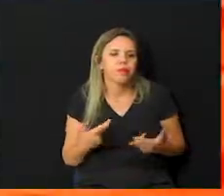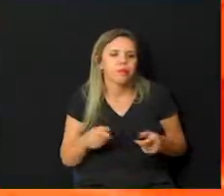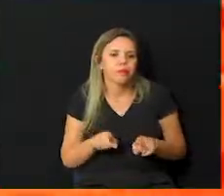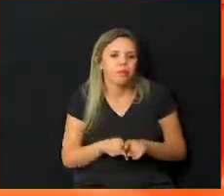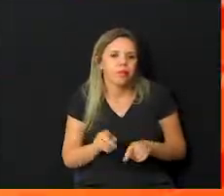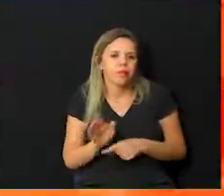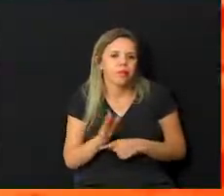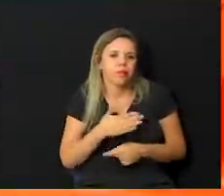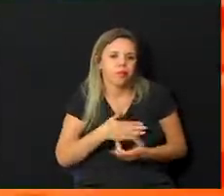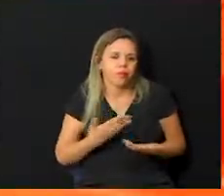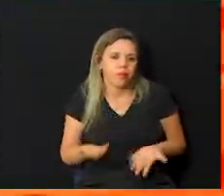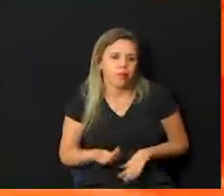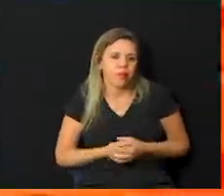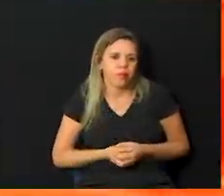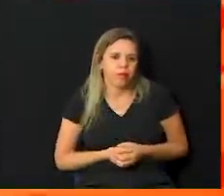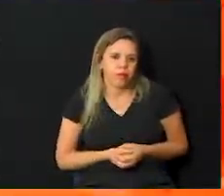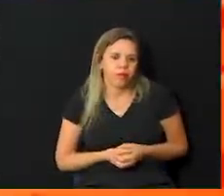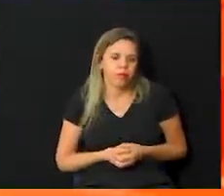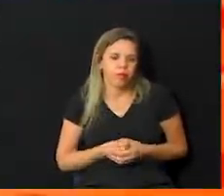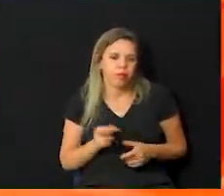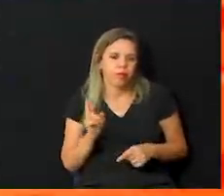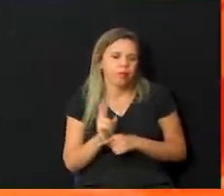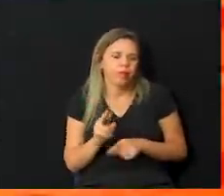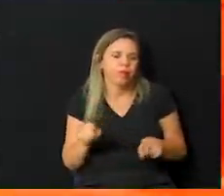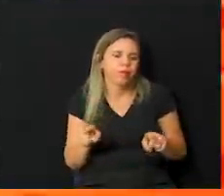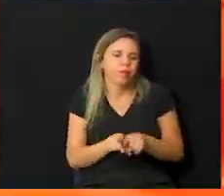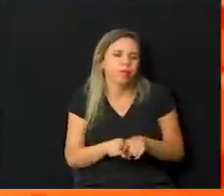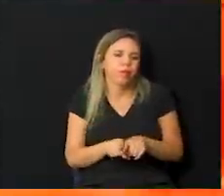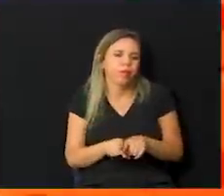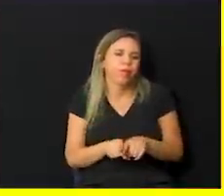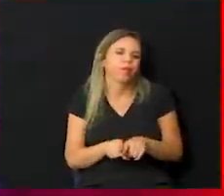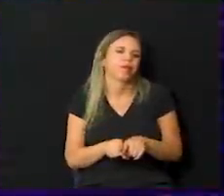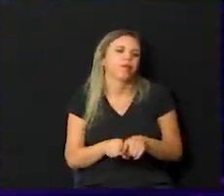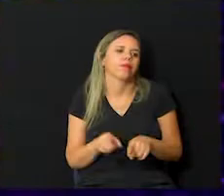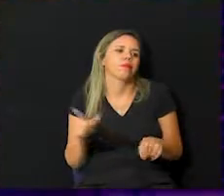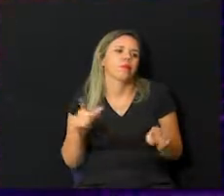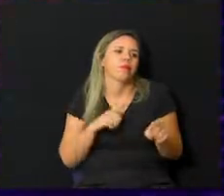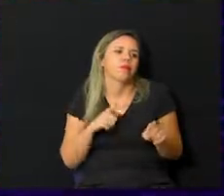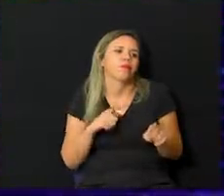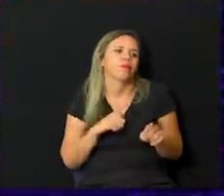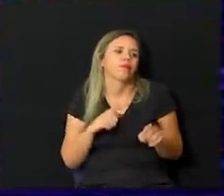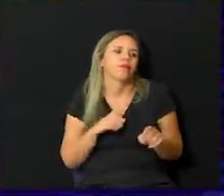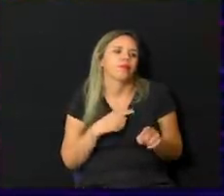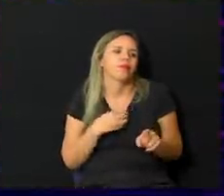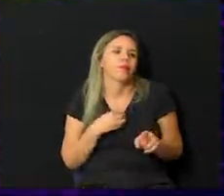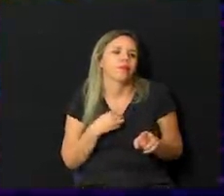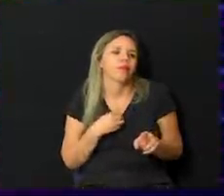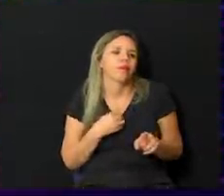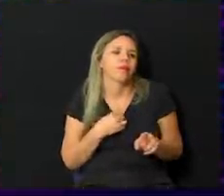eu não gosto muito do filme. Tem algumas referências também